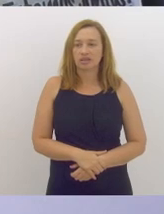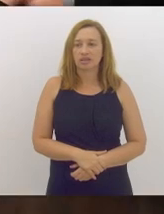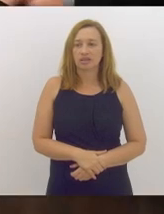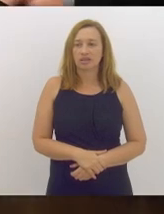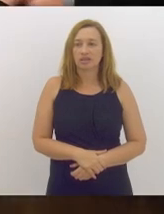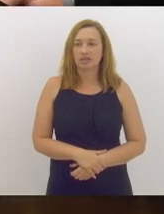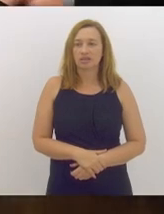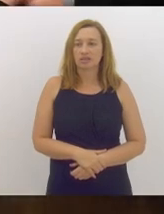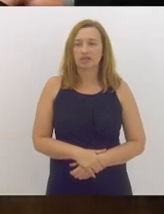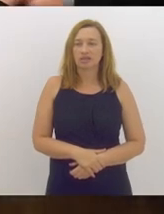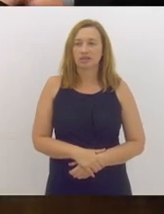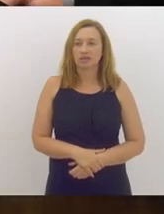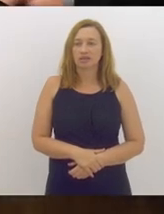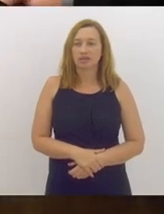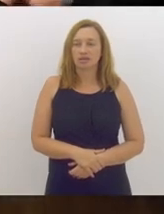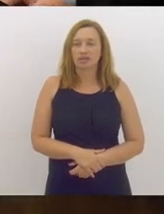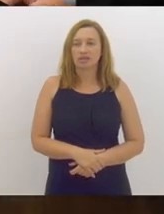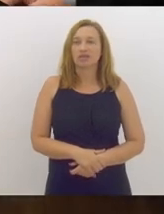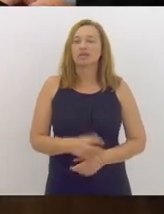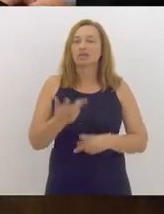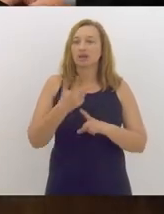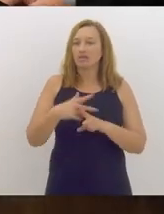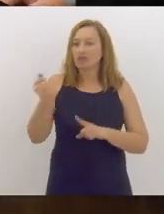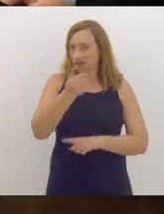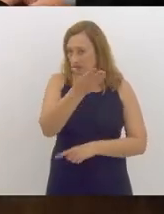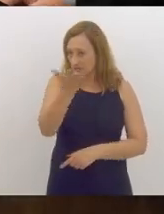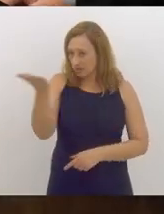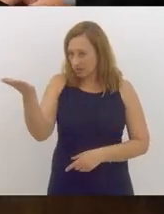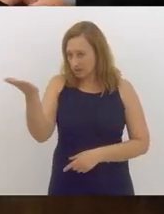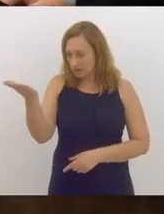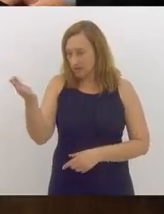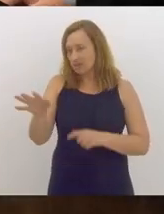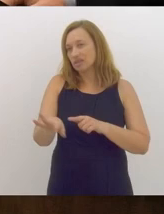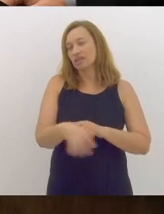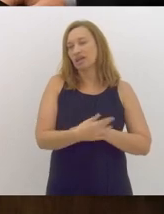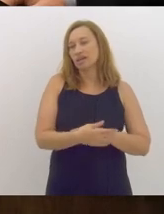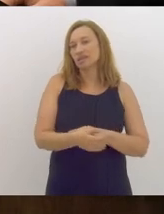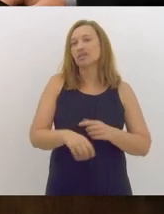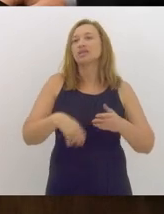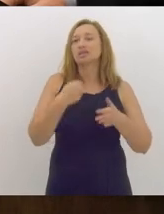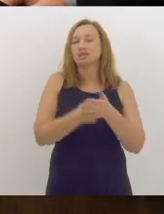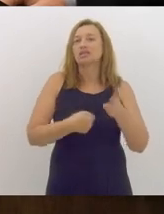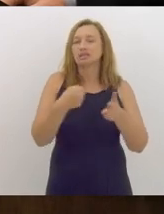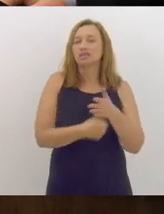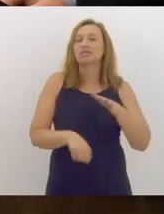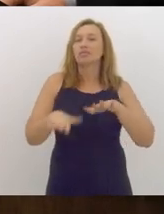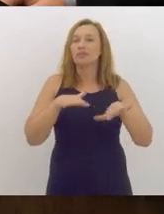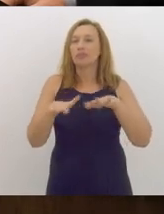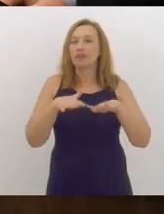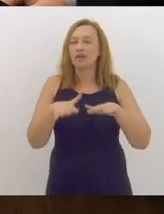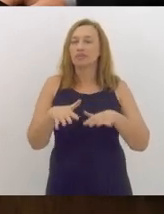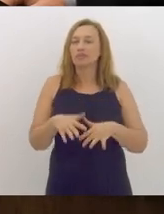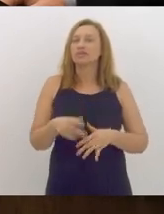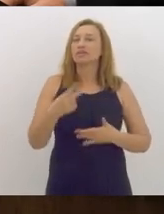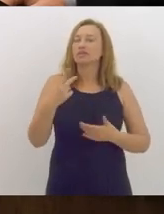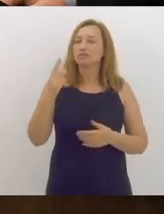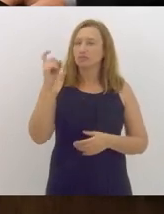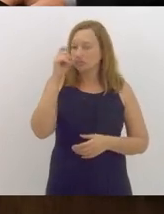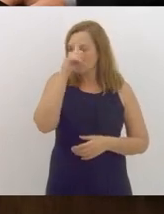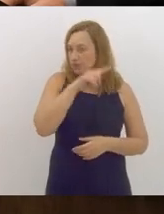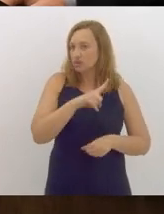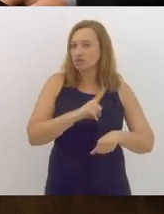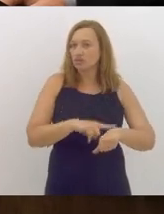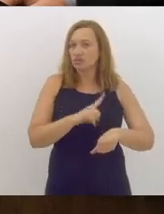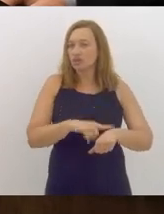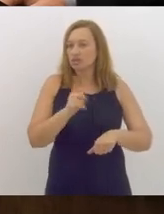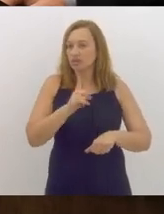companheiros taxistas, essa vitória de cada um de vocês que se mobilizou, que luta, né, que nas suas dificuldades não